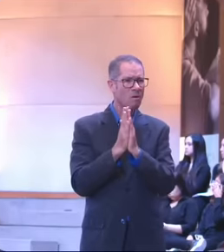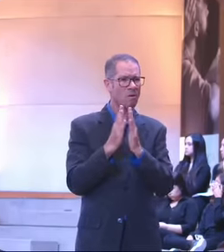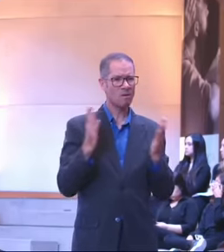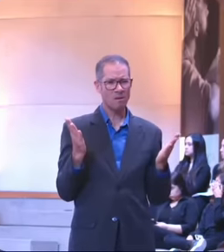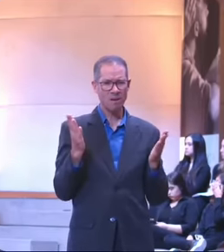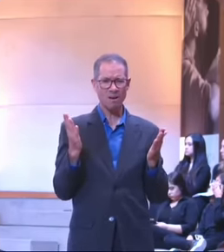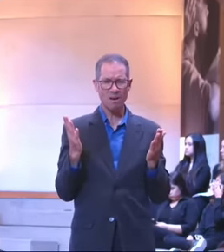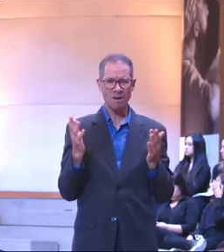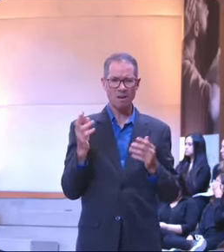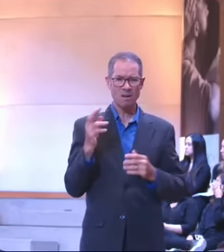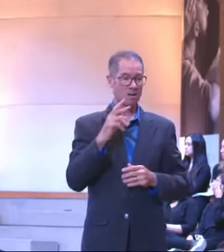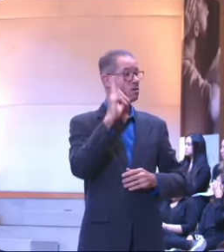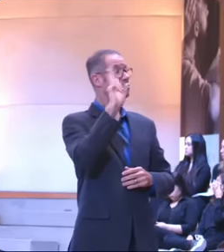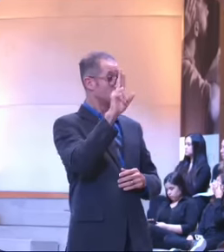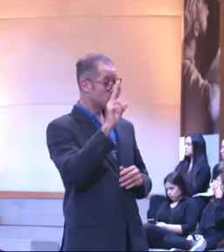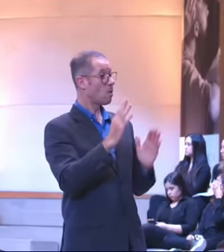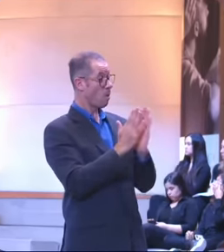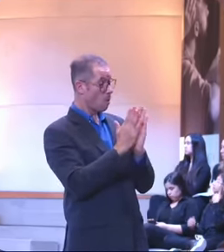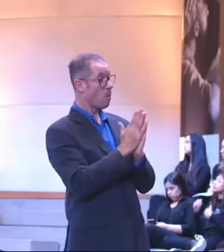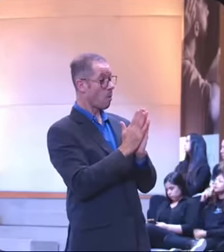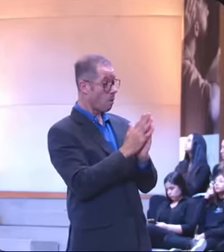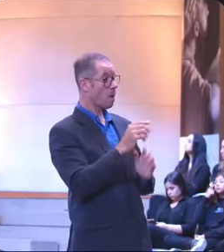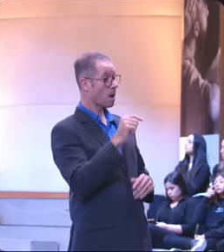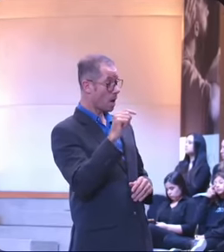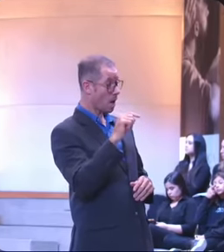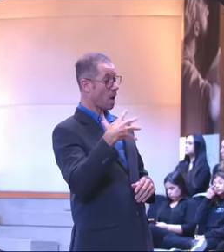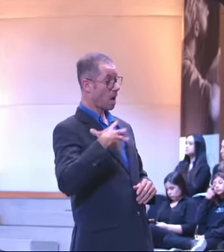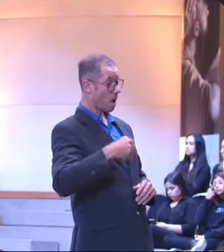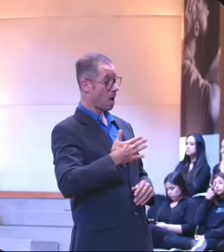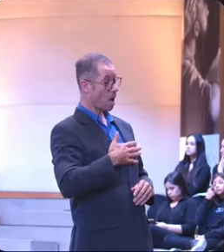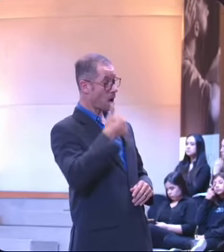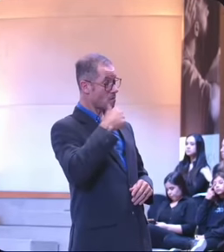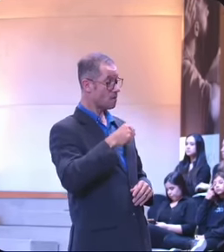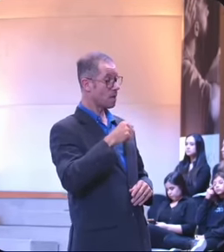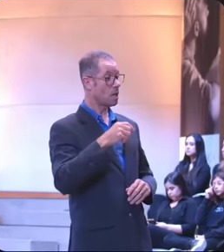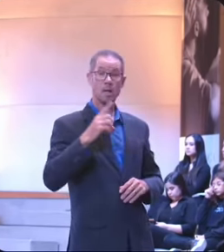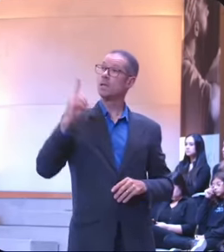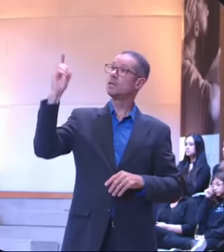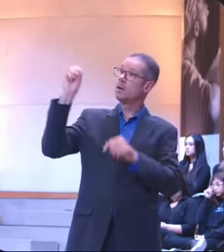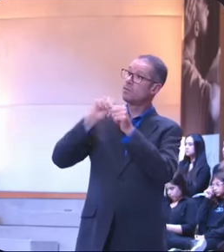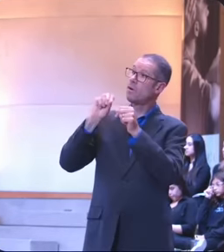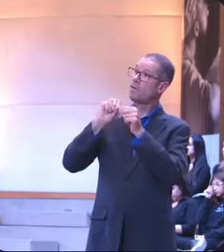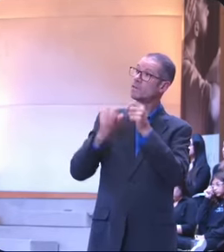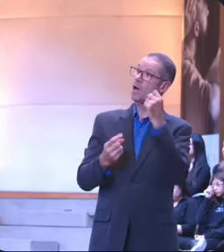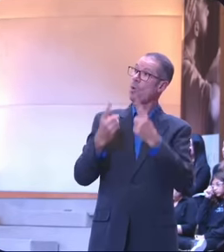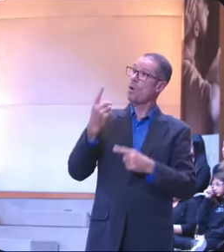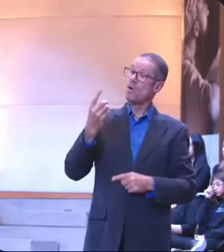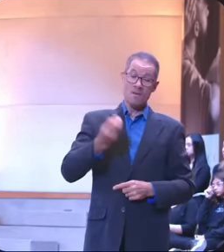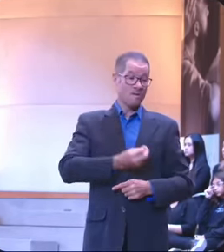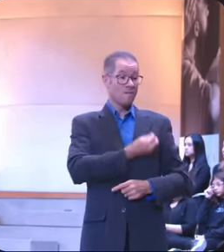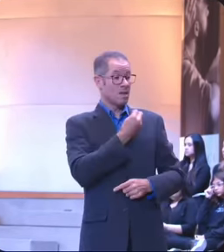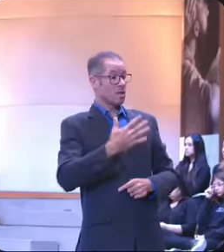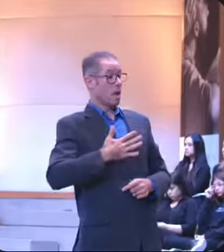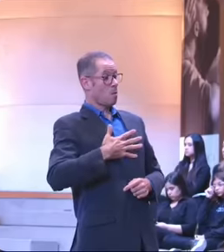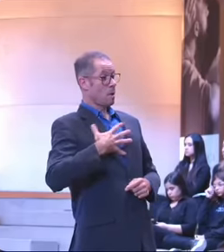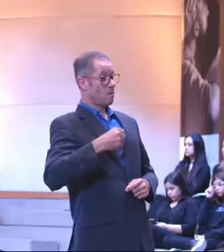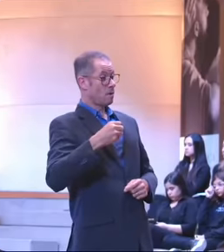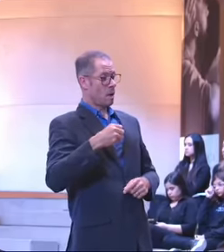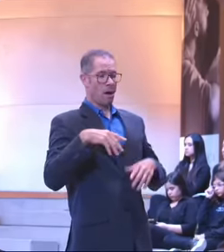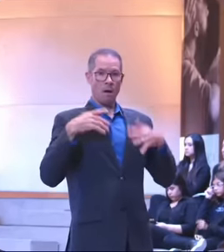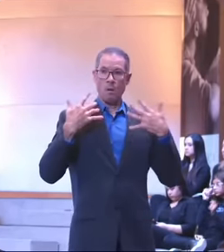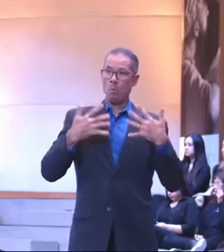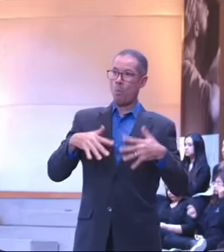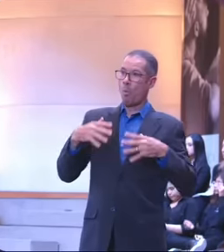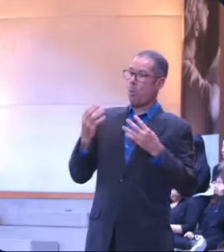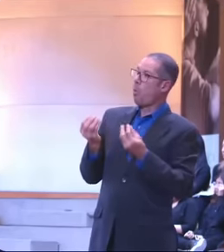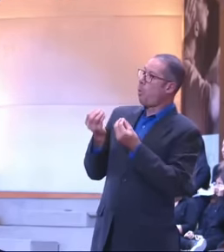não, o senhor vai orar por ela hoje. E Deus vai fazer alguma coisa na vida da minha filha hoje. Eu falei: meu